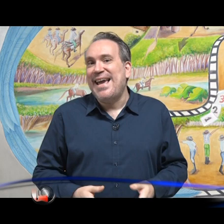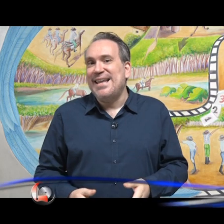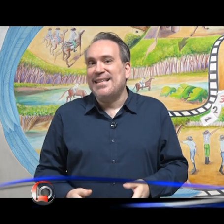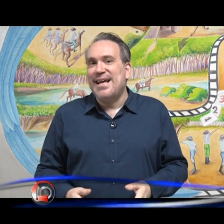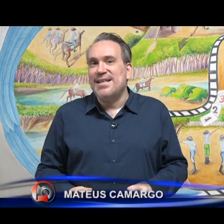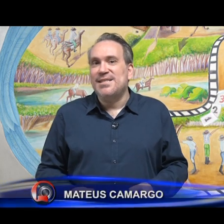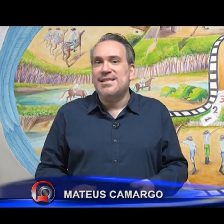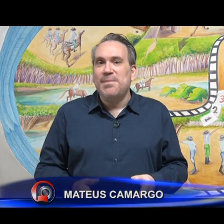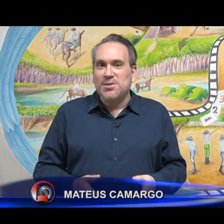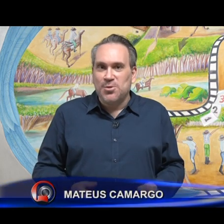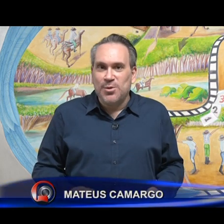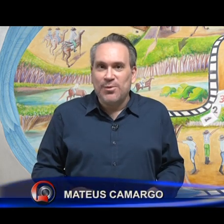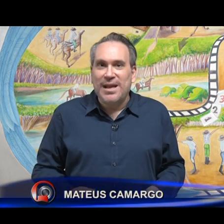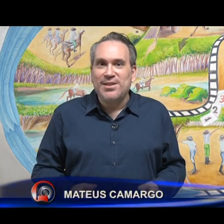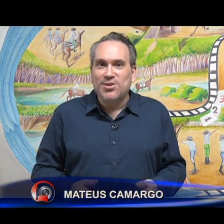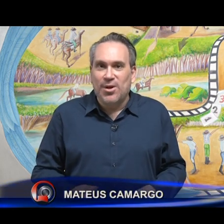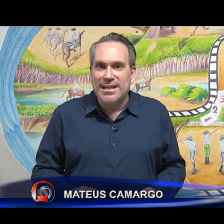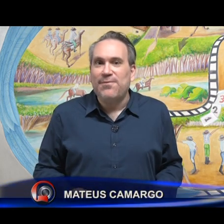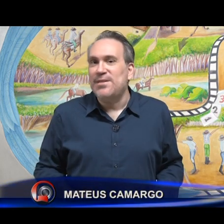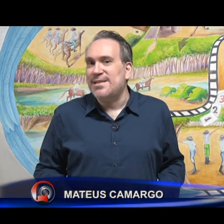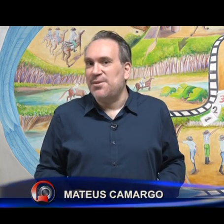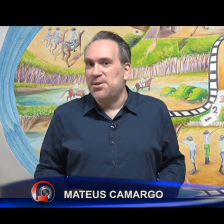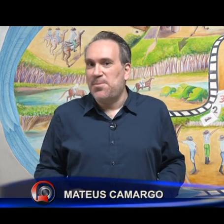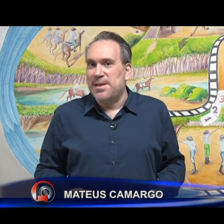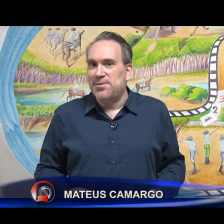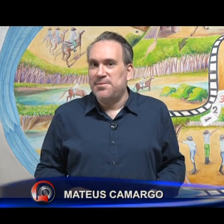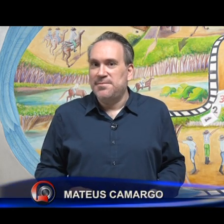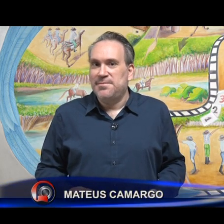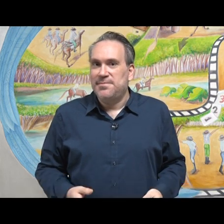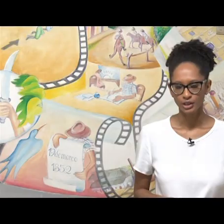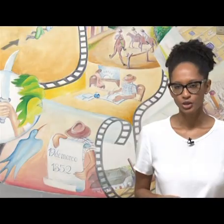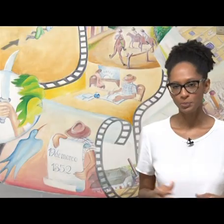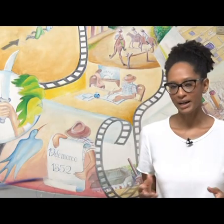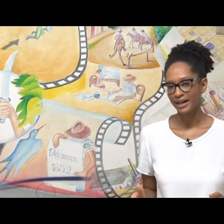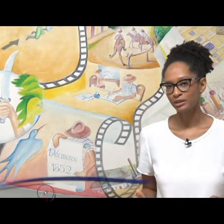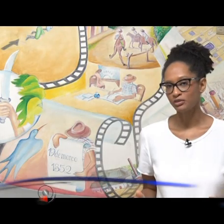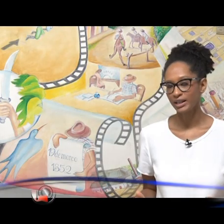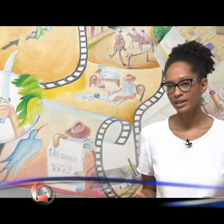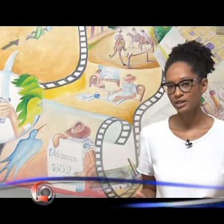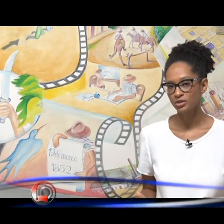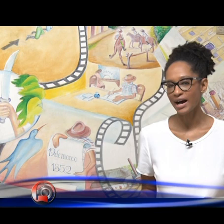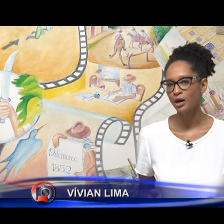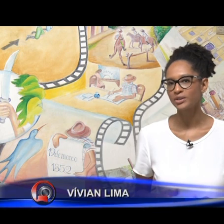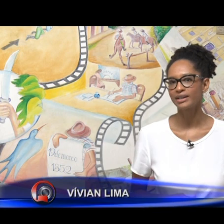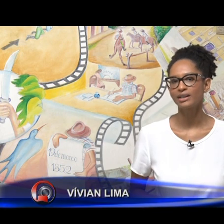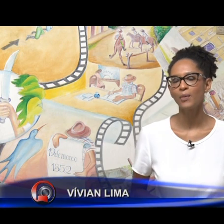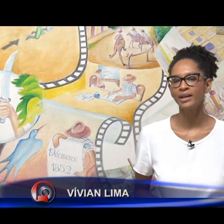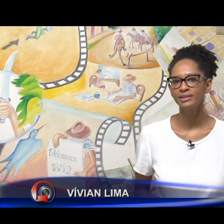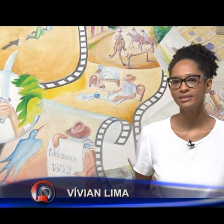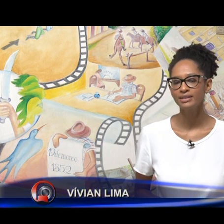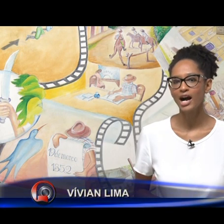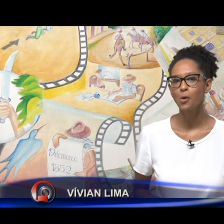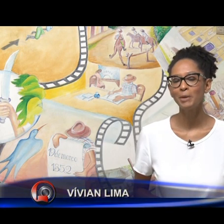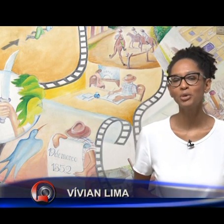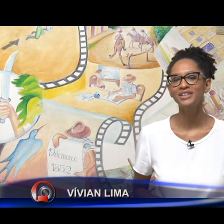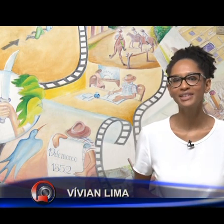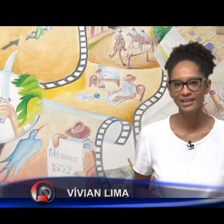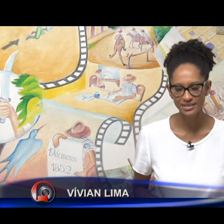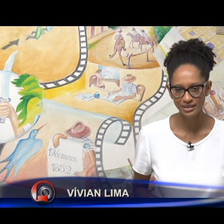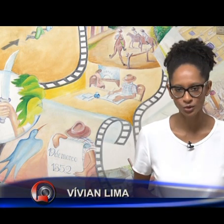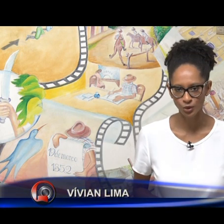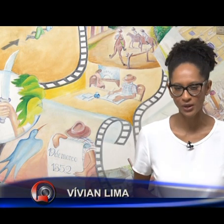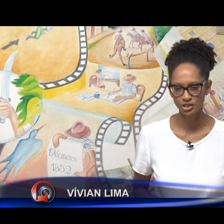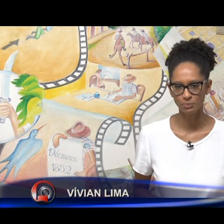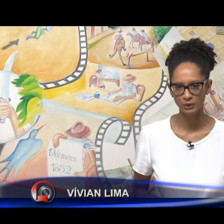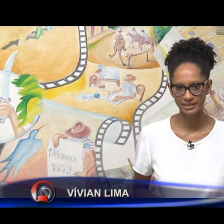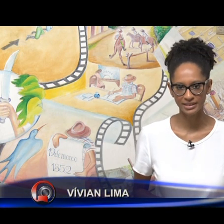Lenda e realidade se misturam na história da fundação de Rio Preto. De pacato vilarejo da Alta Araraquarense a uma